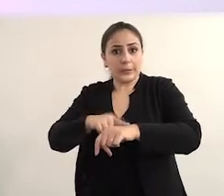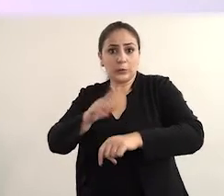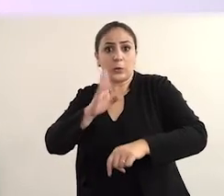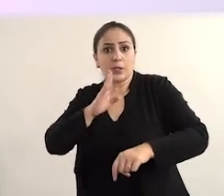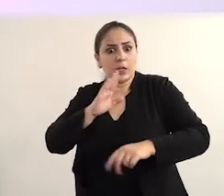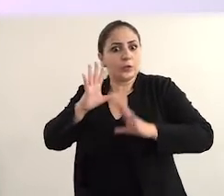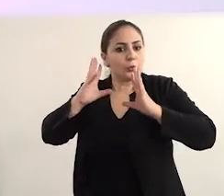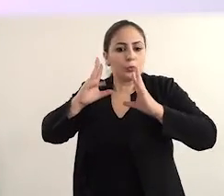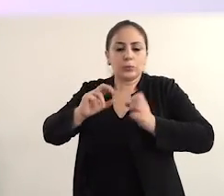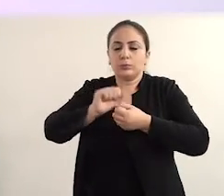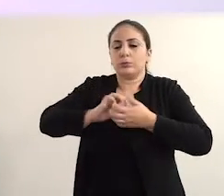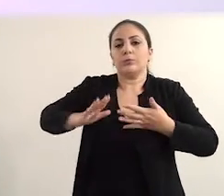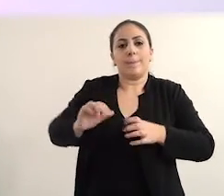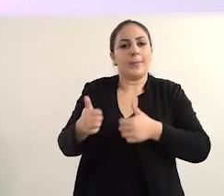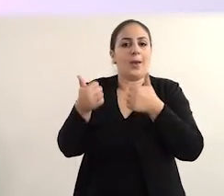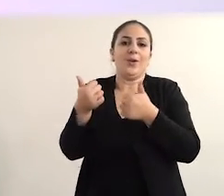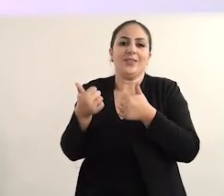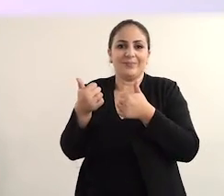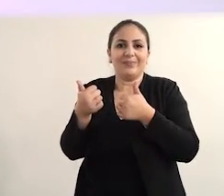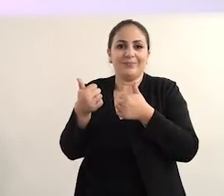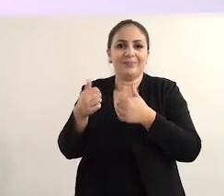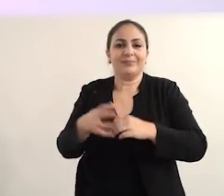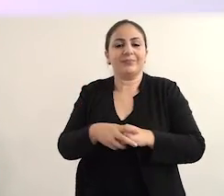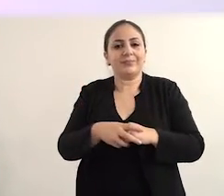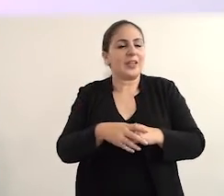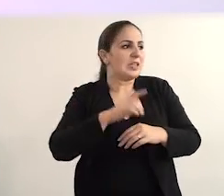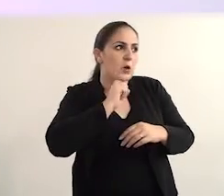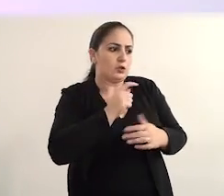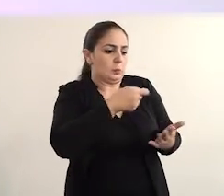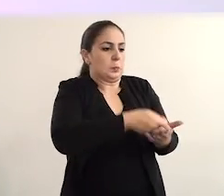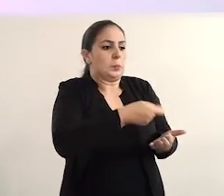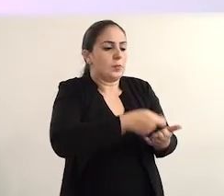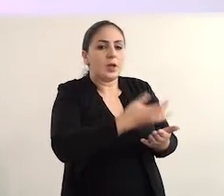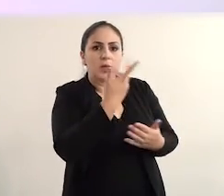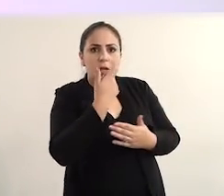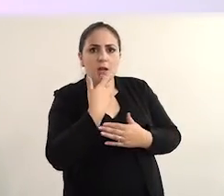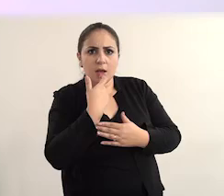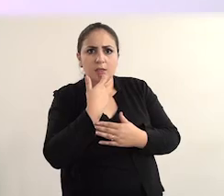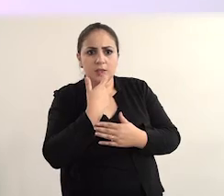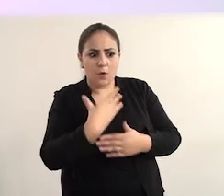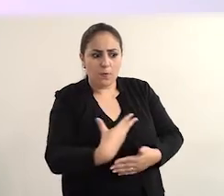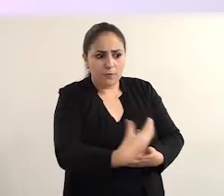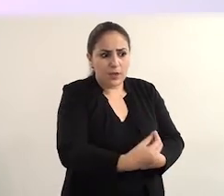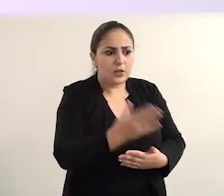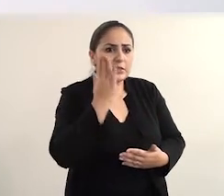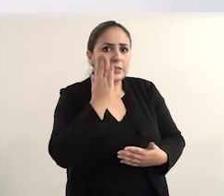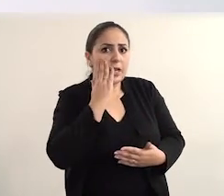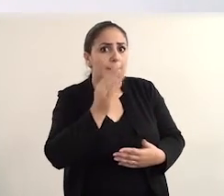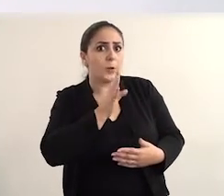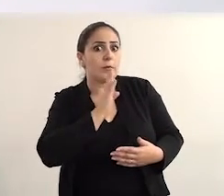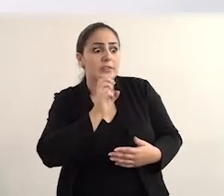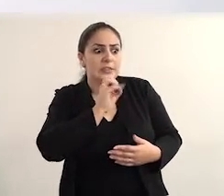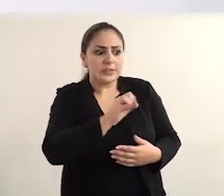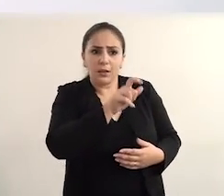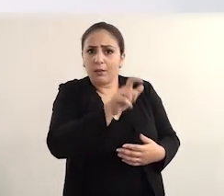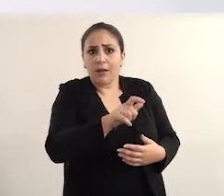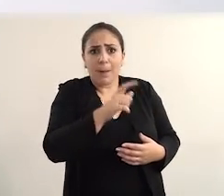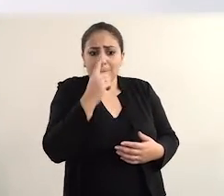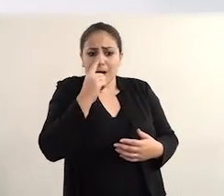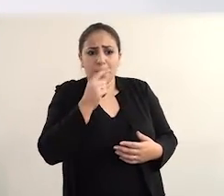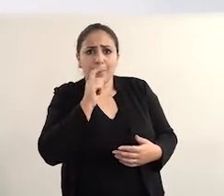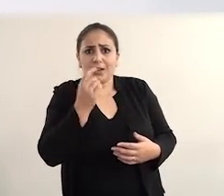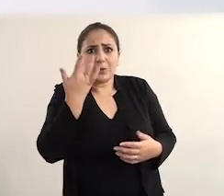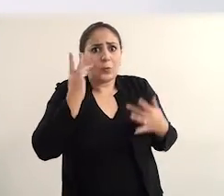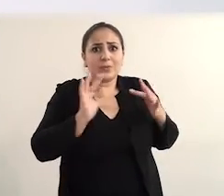conhece, tudo vai fluir melhor. Né? Não então, adianta cobrar que a criança, ou que o filho saiba, conheça, se você também não se